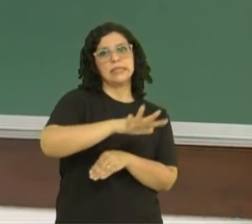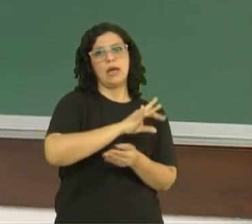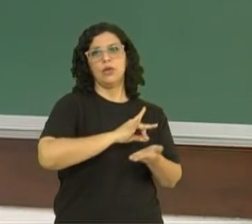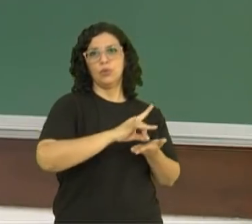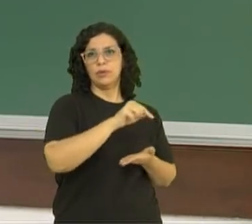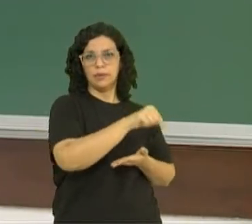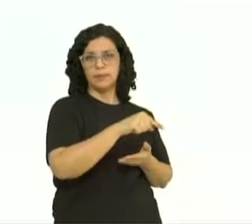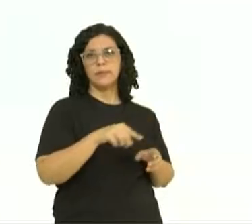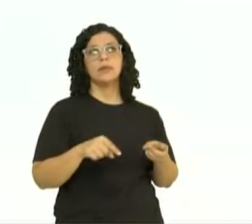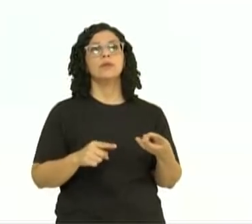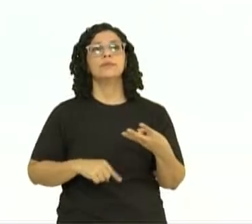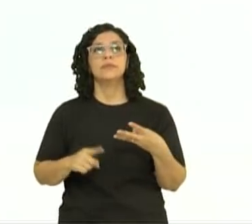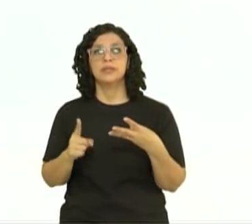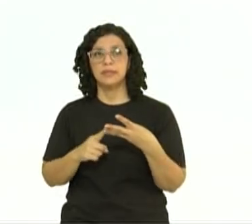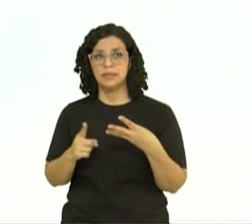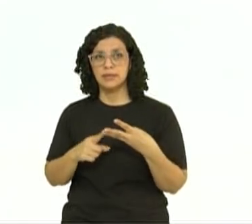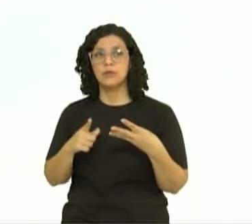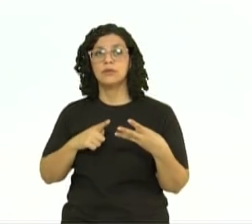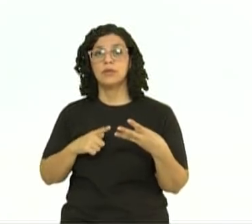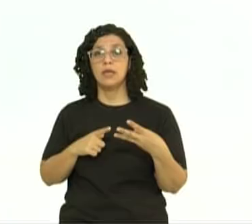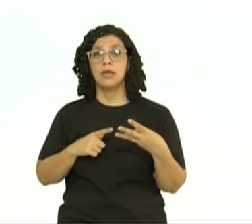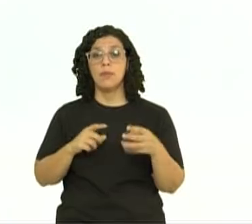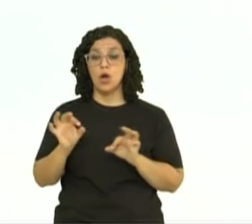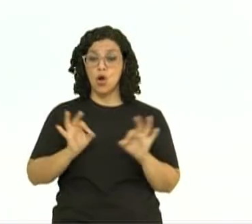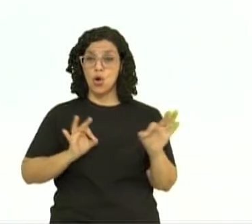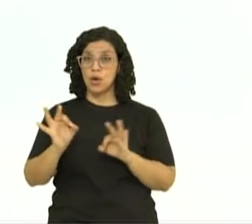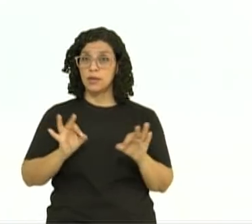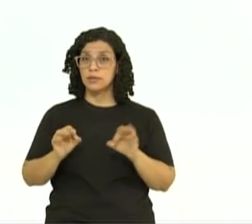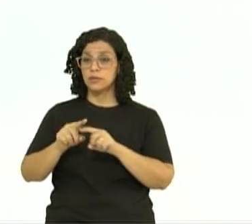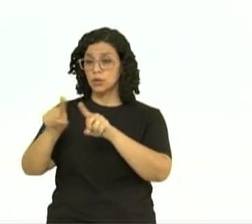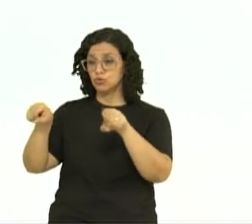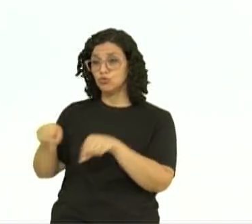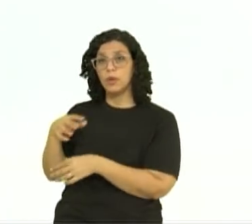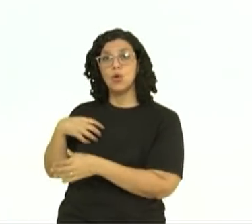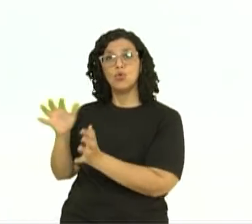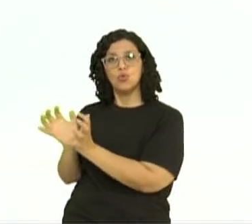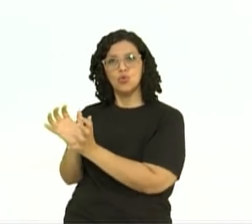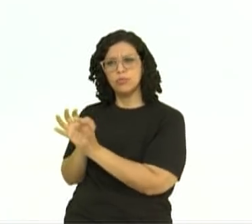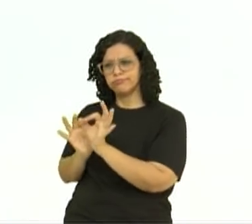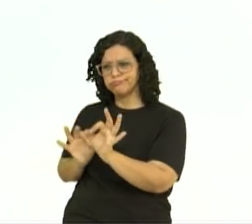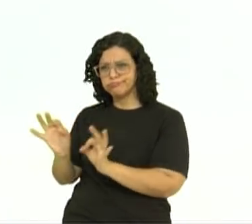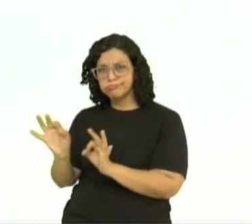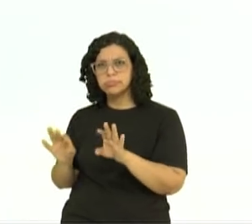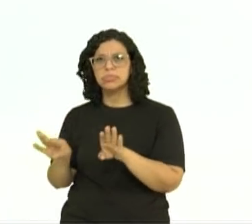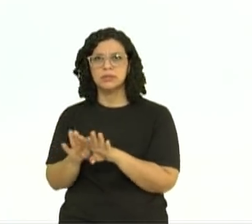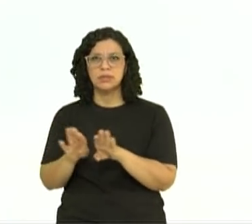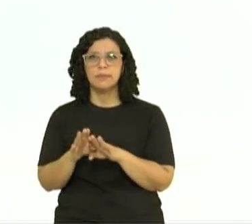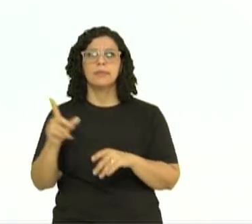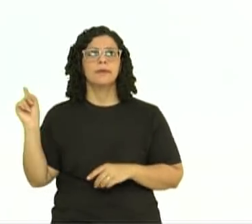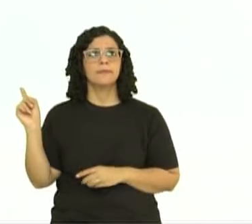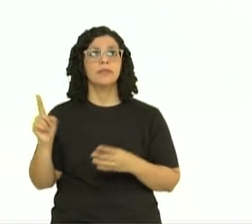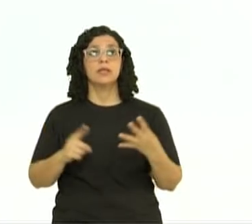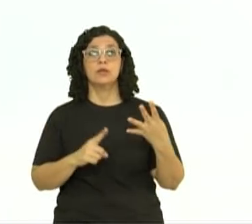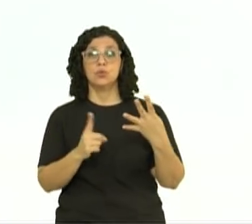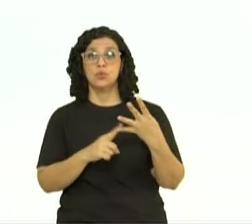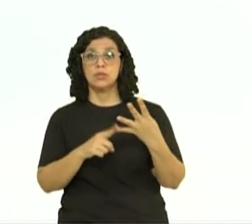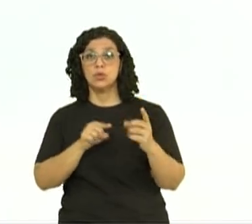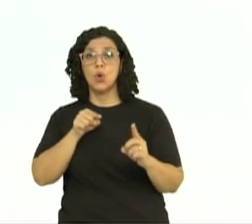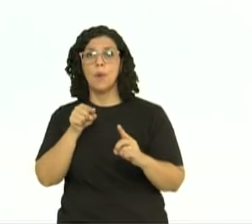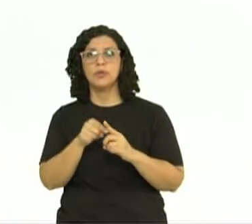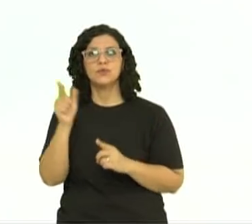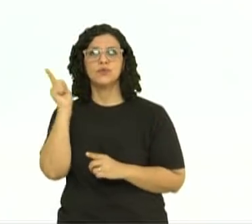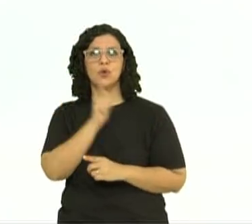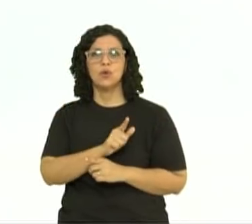adversário e para isso eu vou ter uma organização tática, né? Que é a distribuição tanto em quadra quanto em campo. Com a ideia do